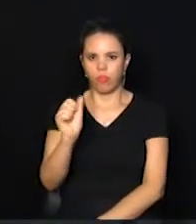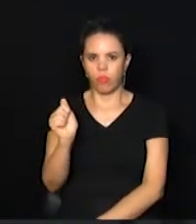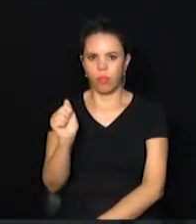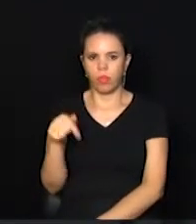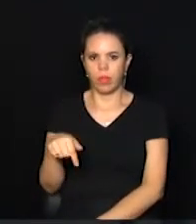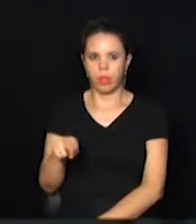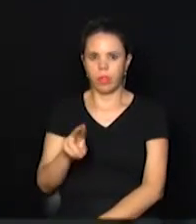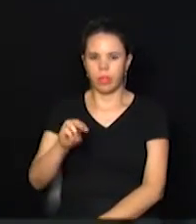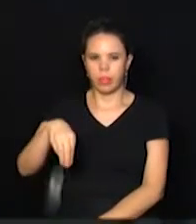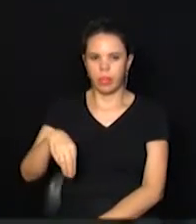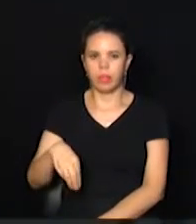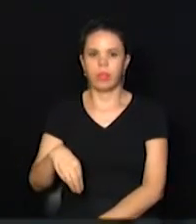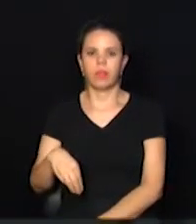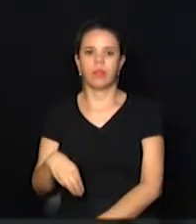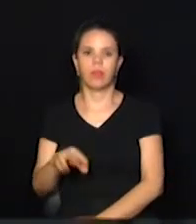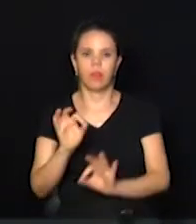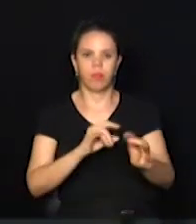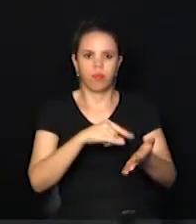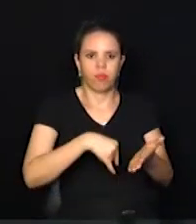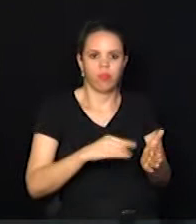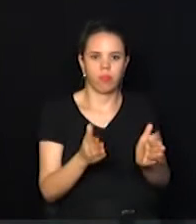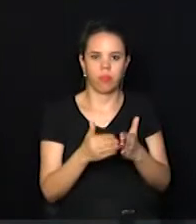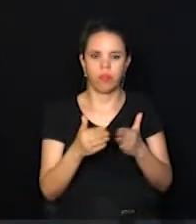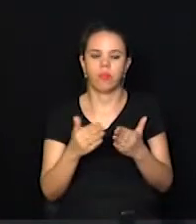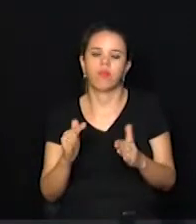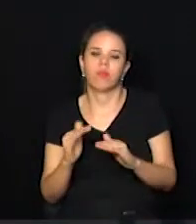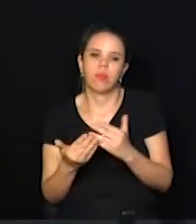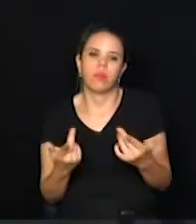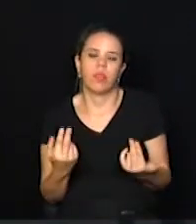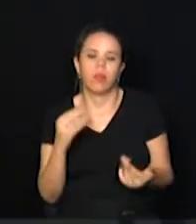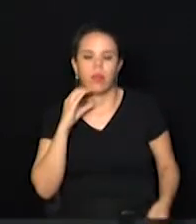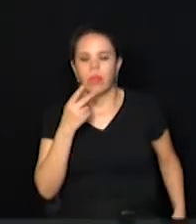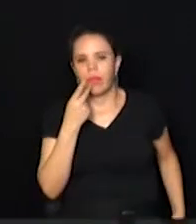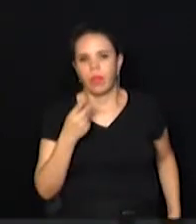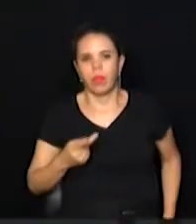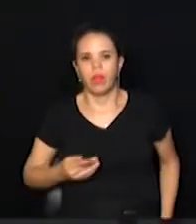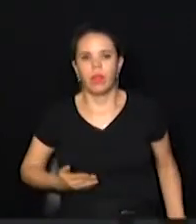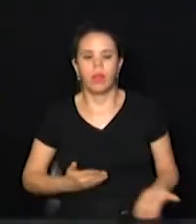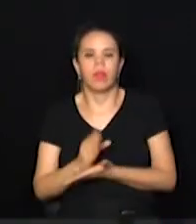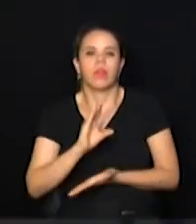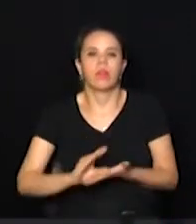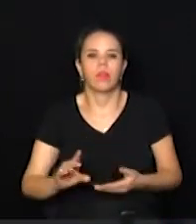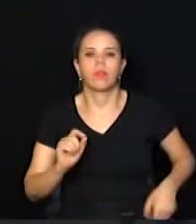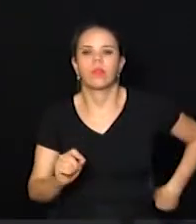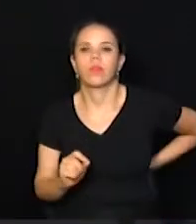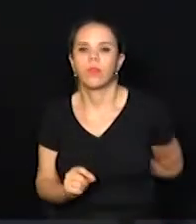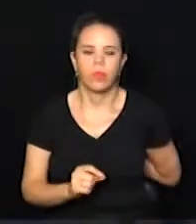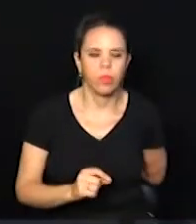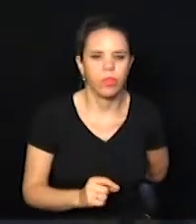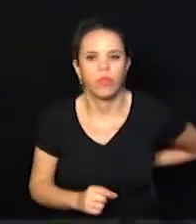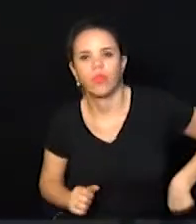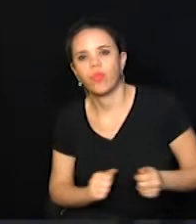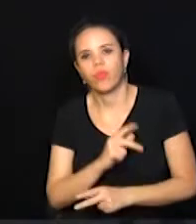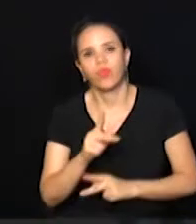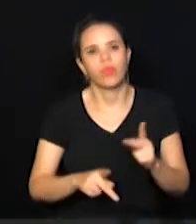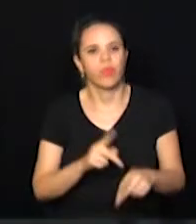para a regularização das periferias, como trouxe o Carlão, fez a aprovação do orçamento juntamente com a população,